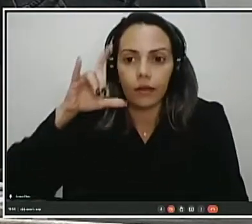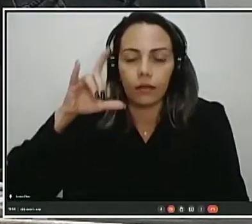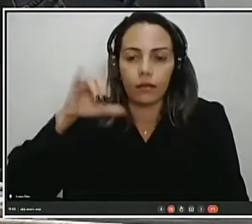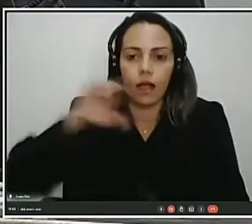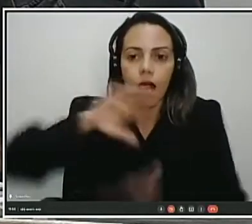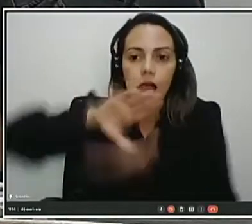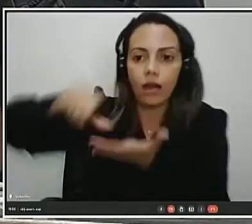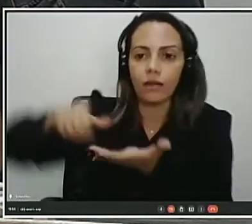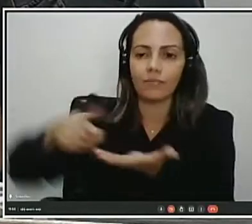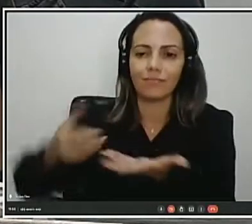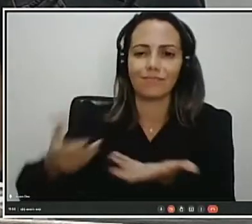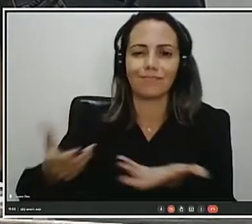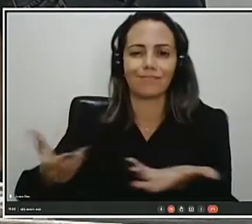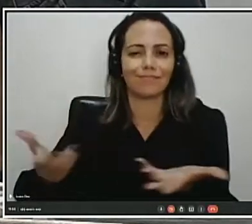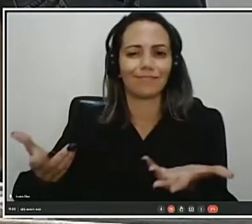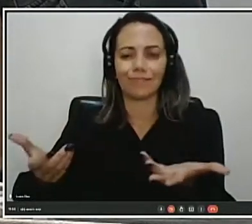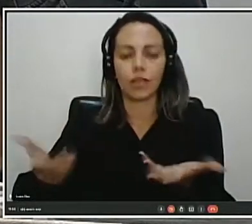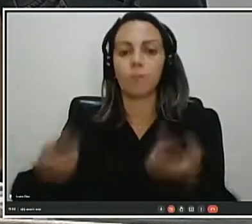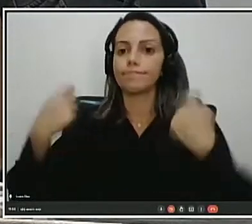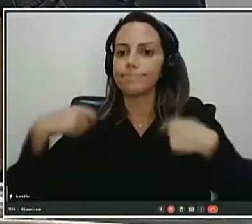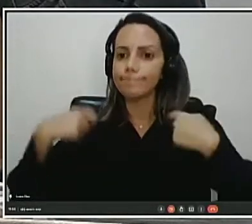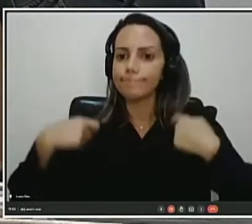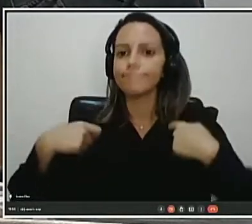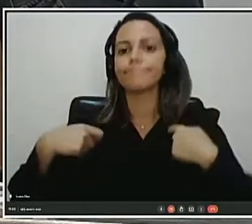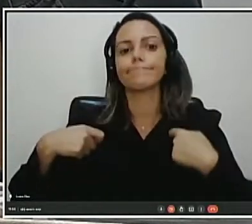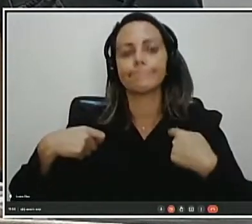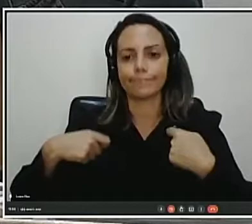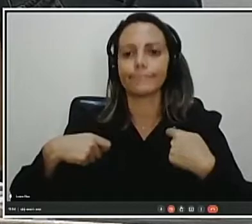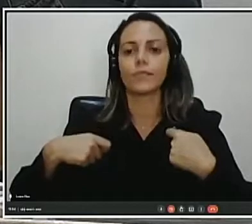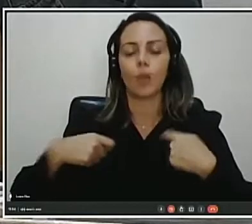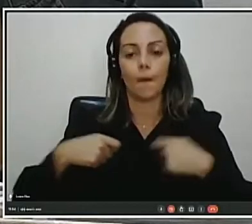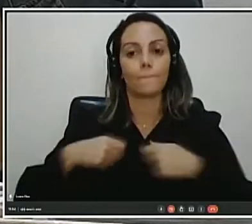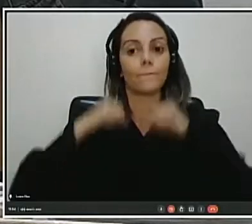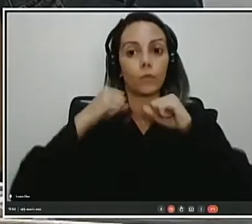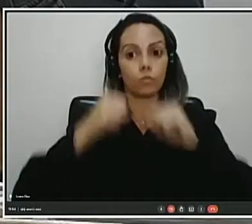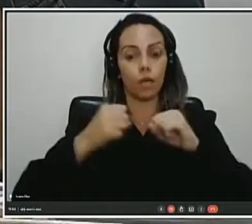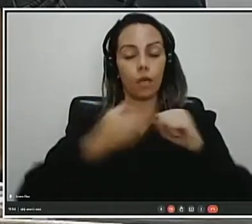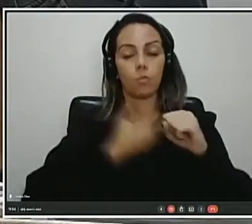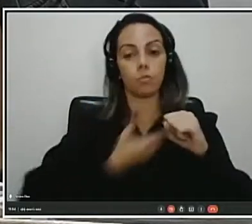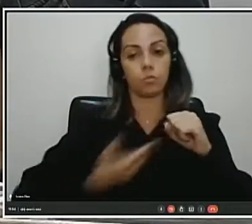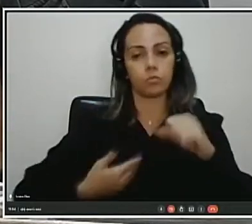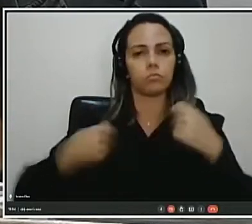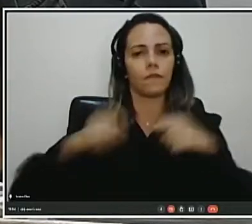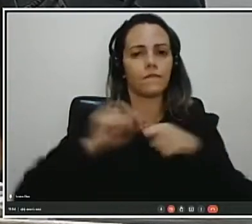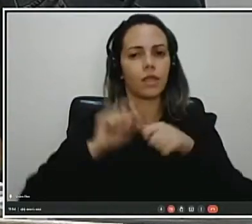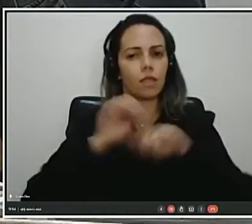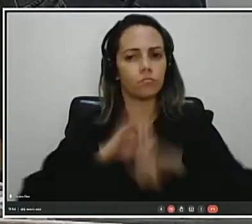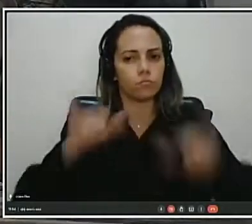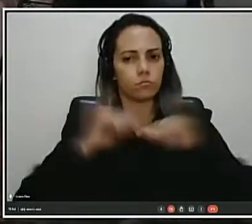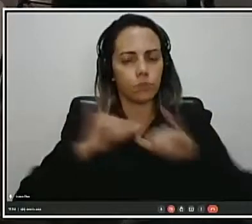venda. Então, a gente precisa realmente que o poder público tome consciência e faça uma campanha nesse sentido.